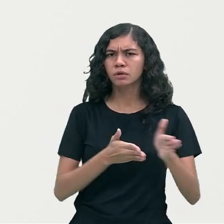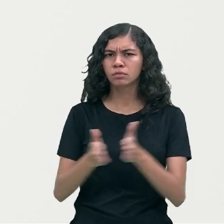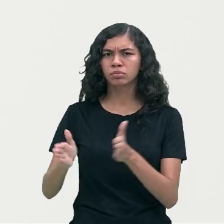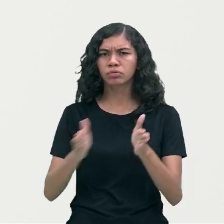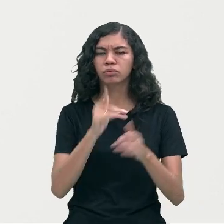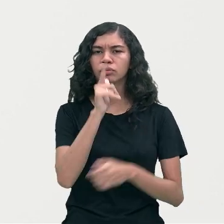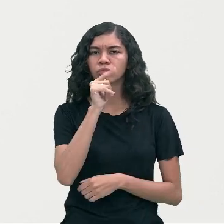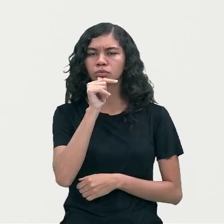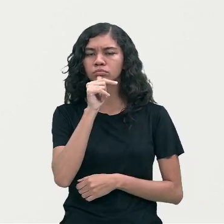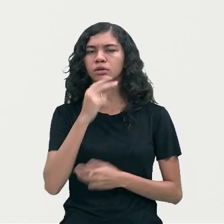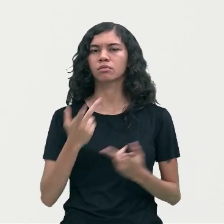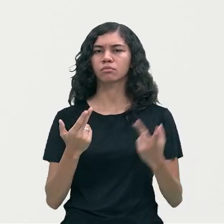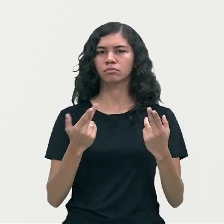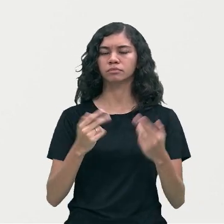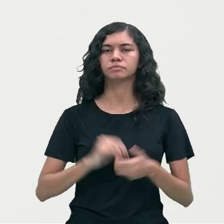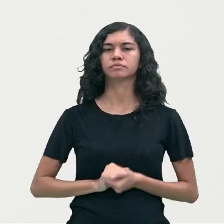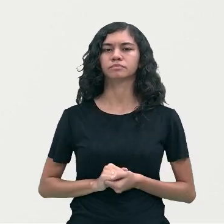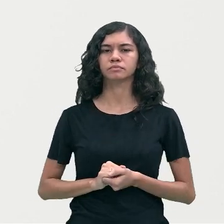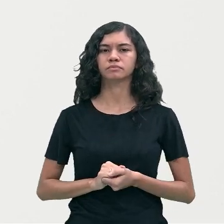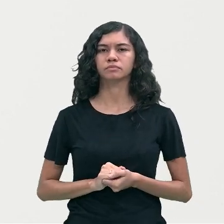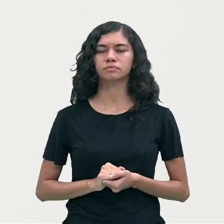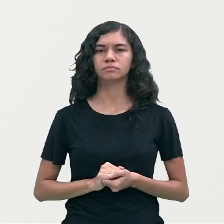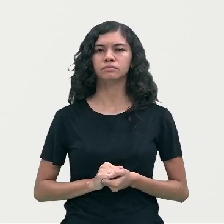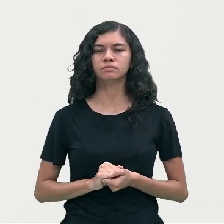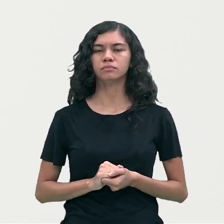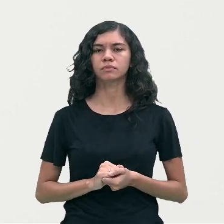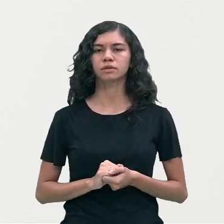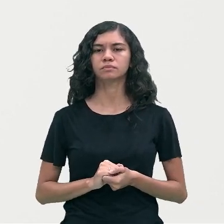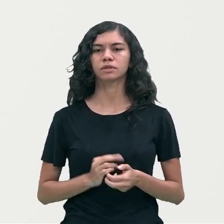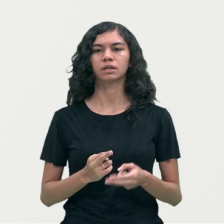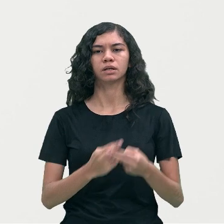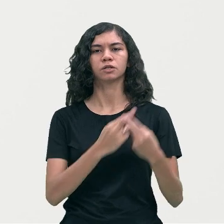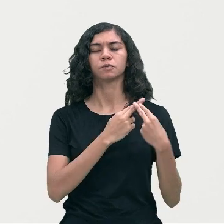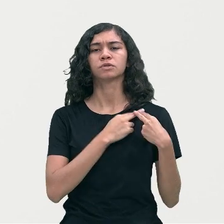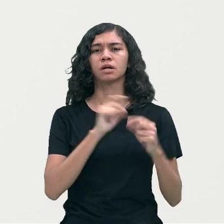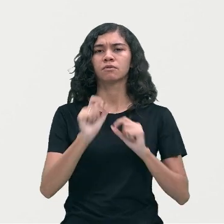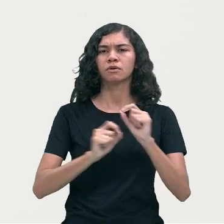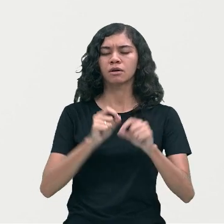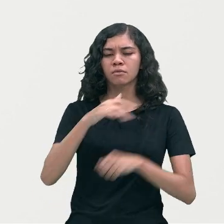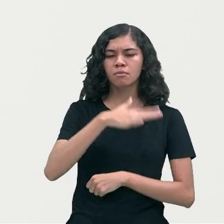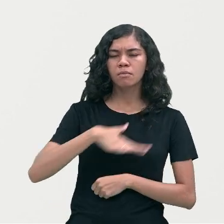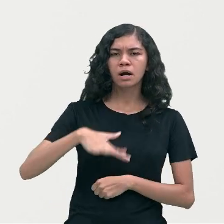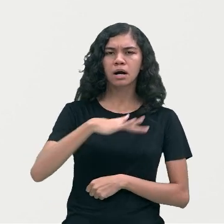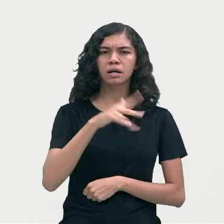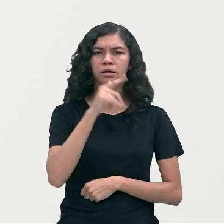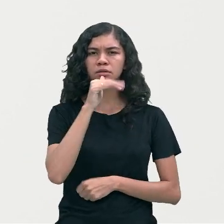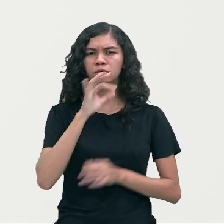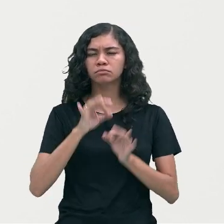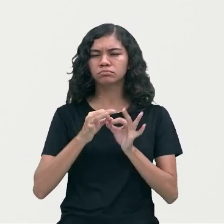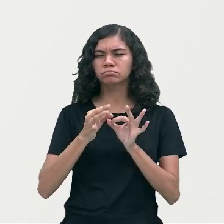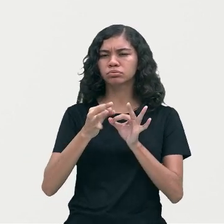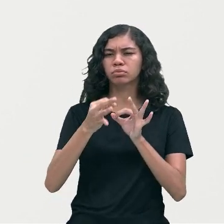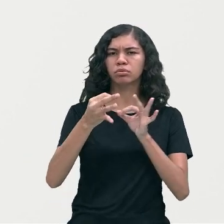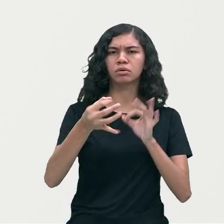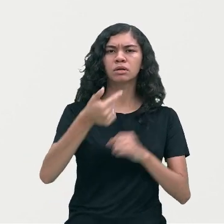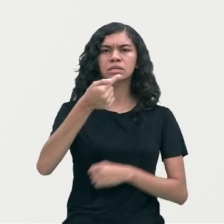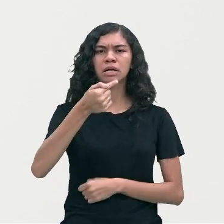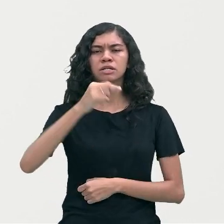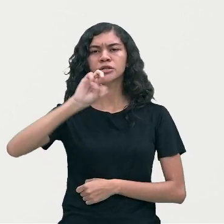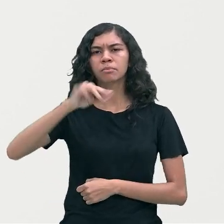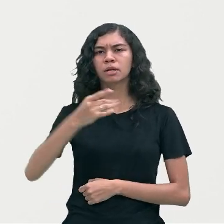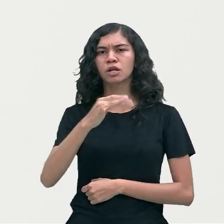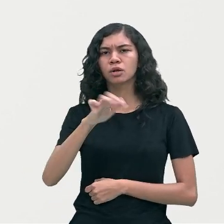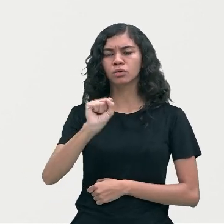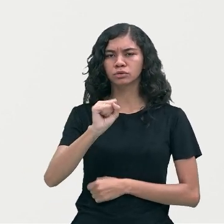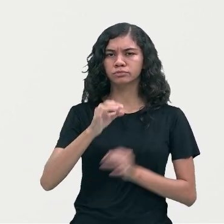Ela é responsável por drenar a água de uma área de aproximadamente 7 milhões de quilômetros quadrados. No Brasil,